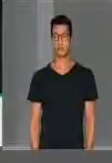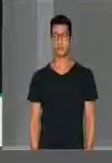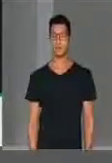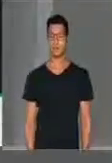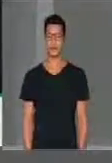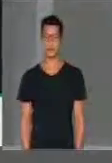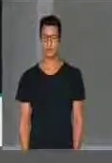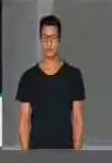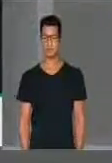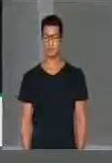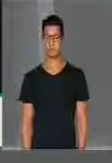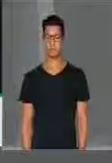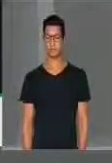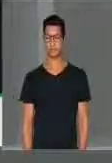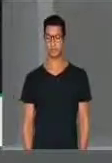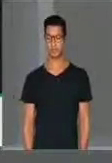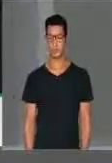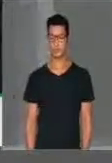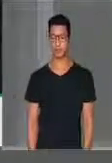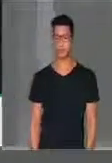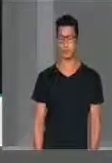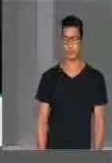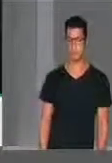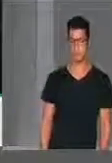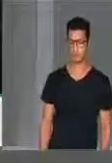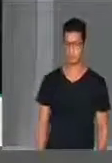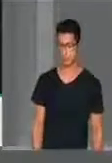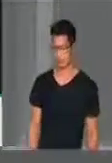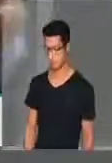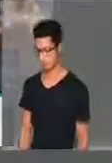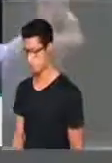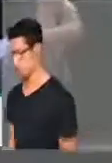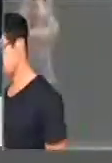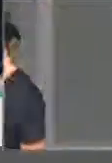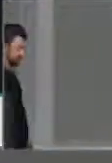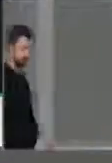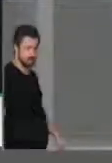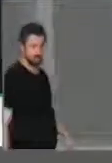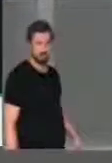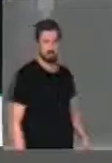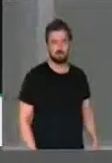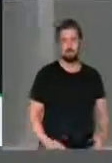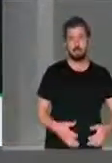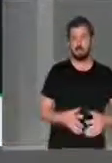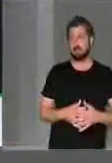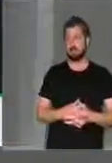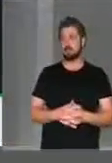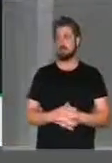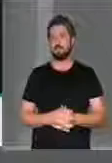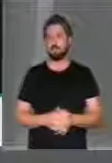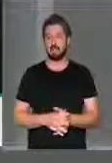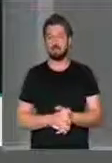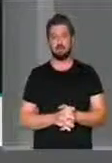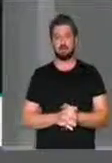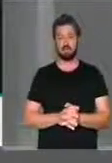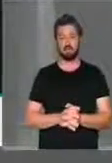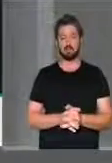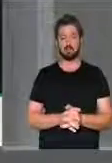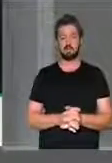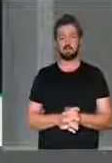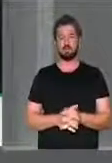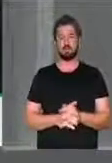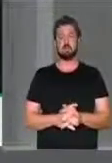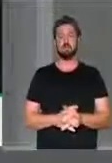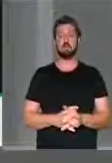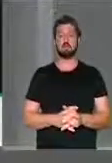de mais um vexame que esse parlamento vai dar. Não por não ter feito um acordo, de ter discutido abertamente